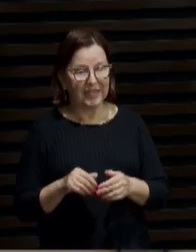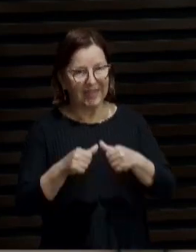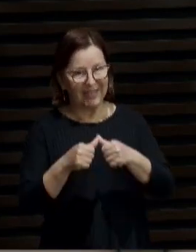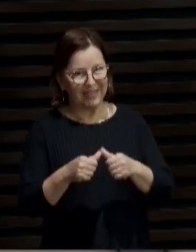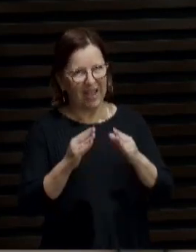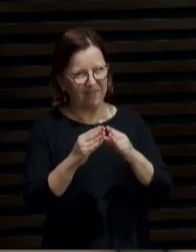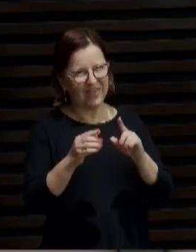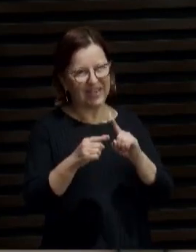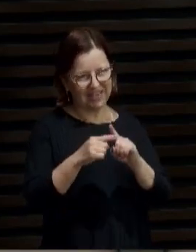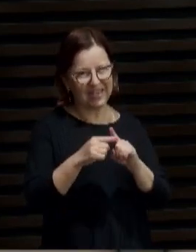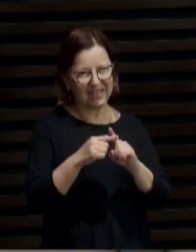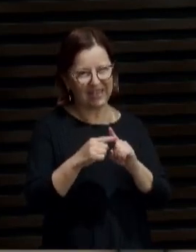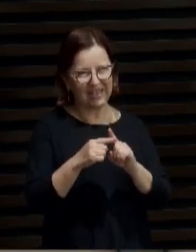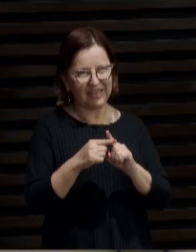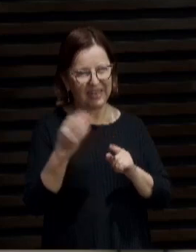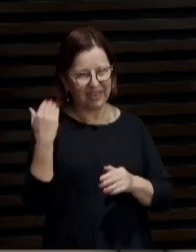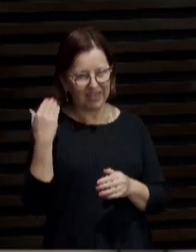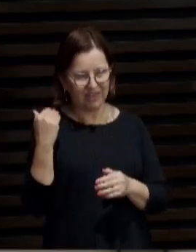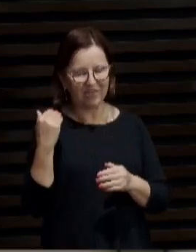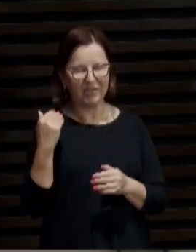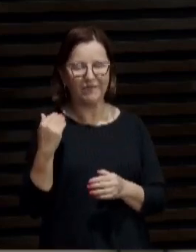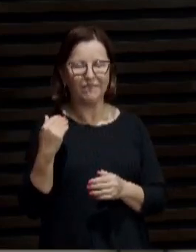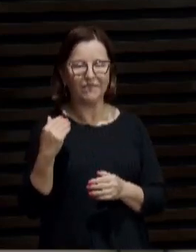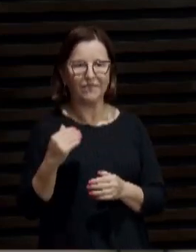6:5. Era um irmão que virou diácono.